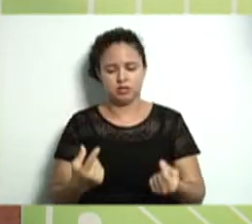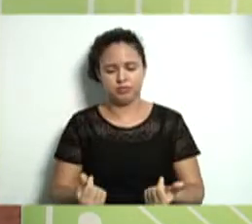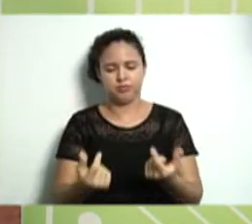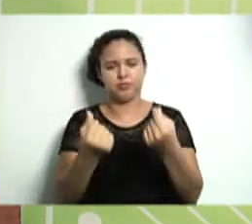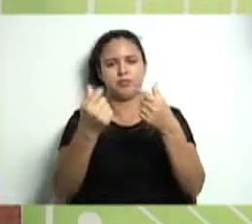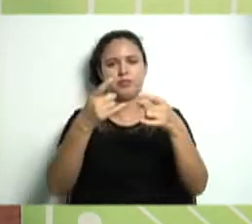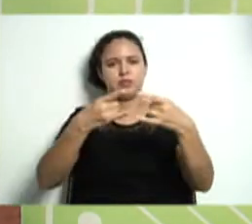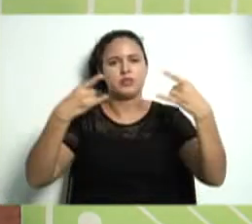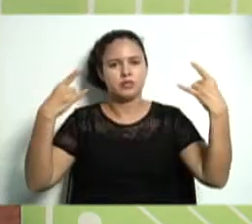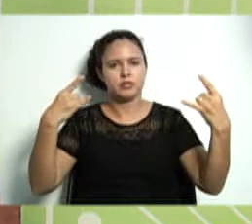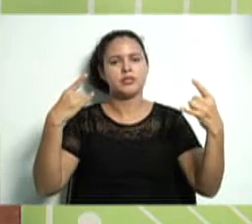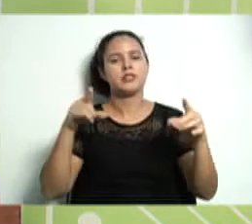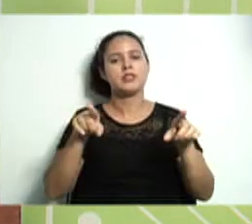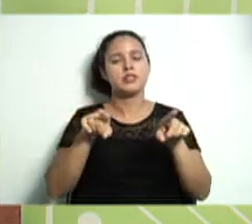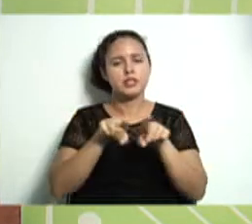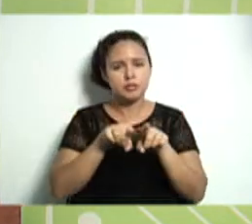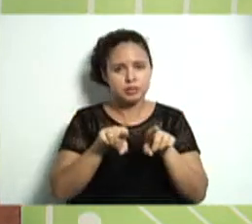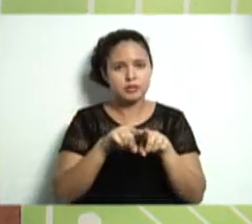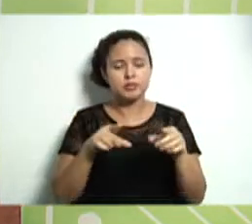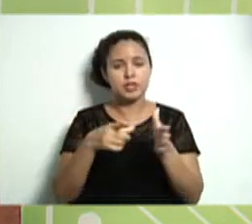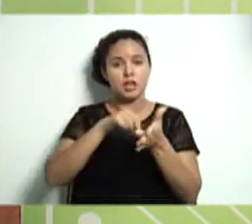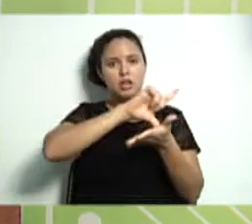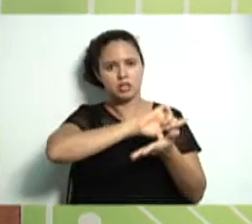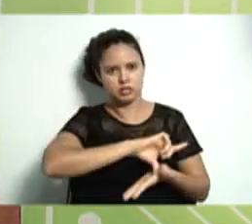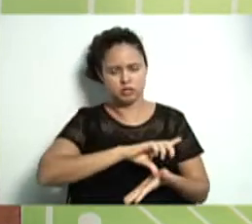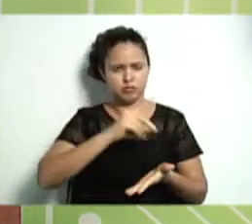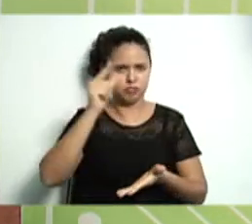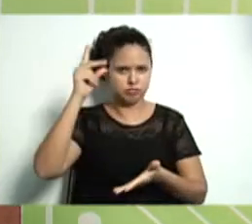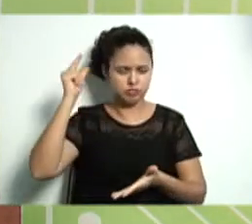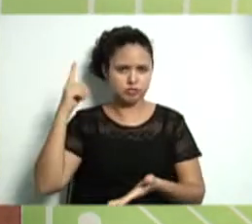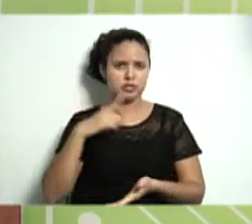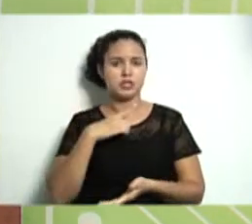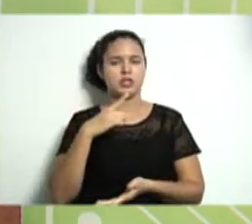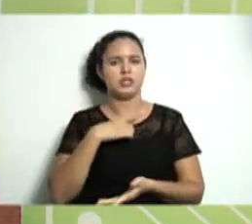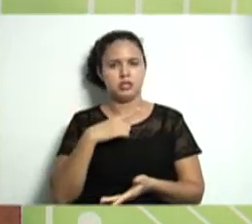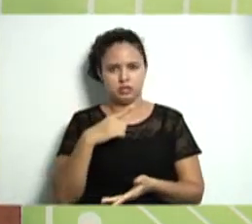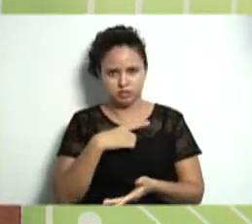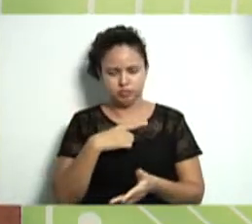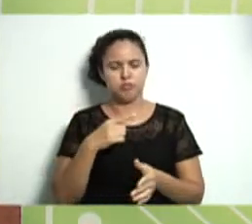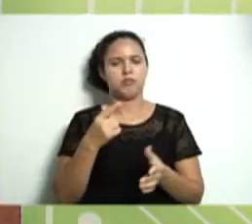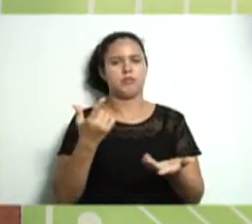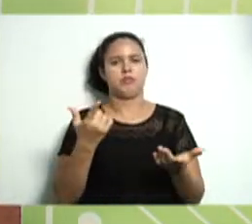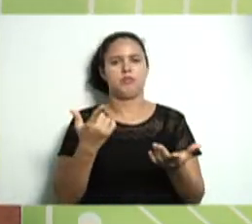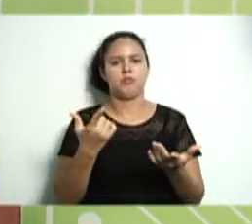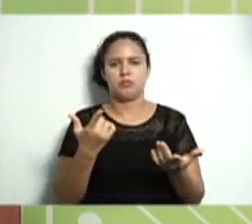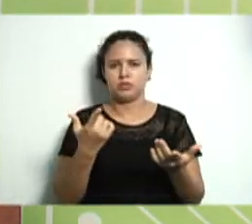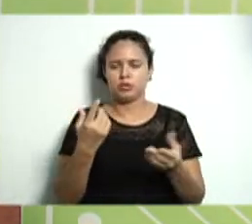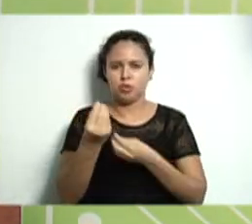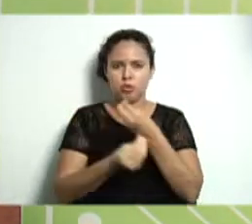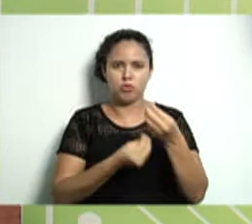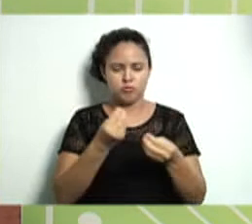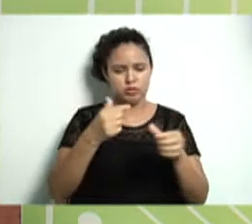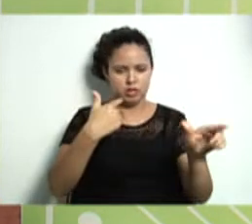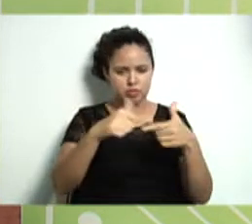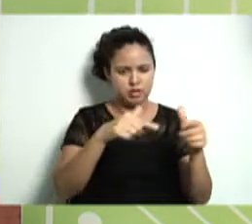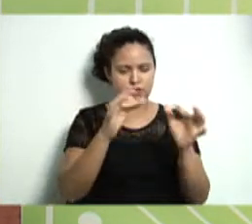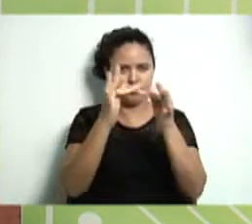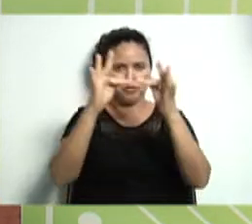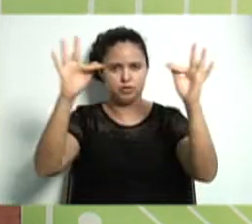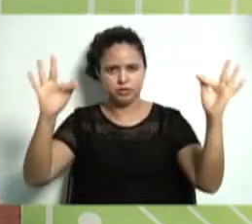nós vimos que antes do capitalismo existiu o modo de produção feudal, existiu o modo de